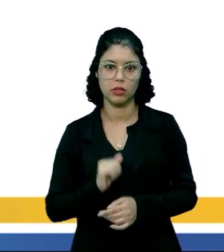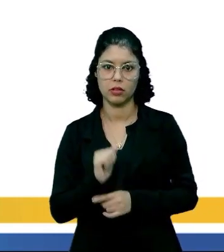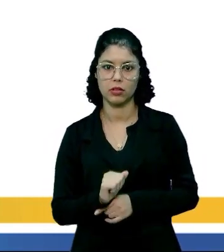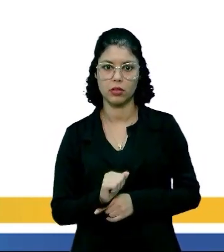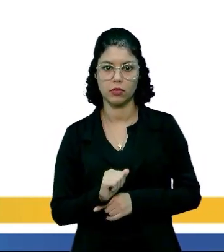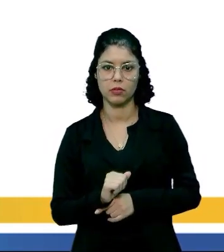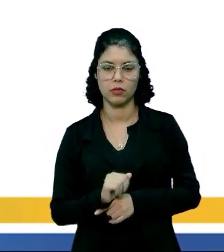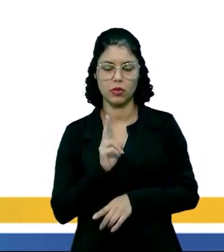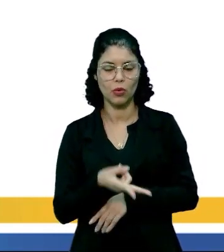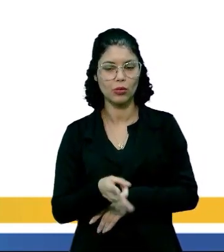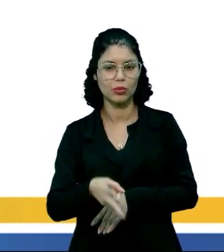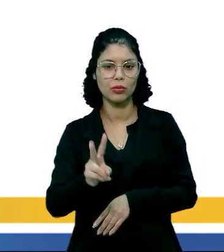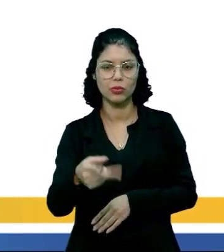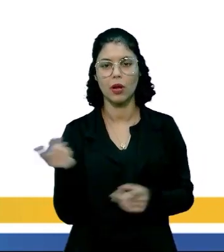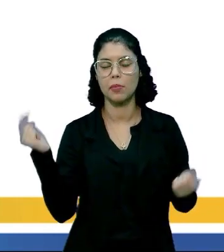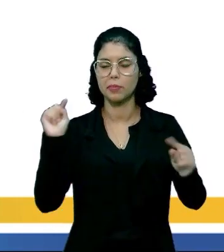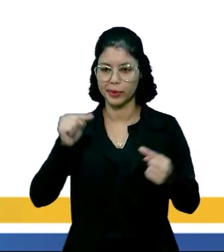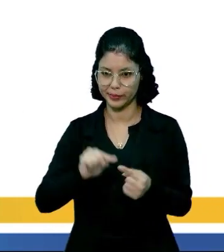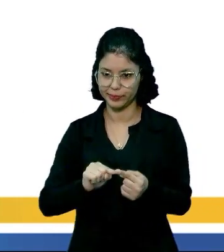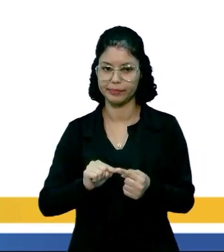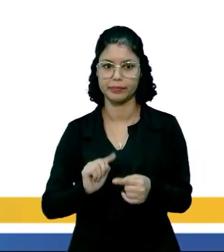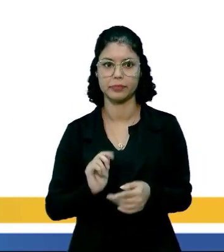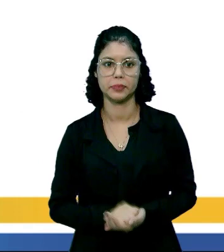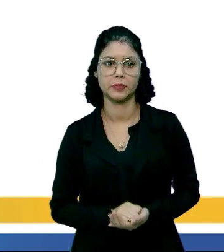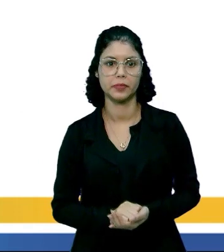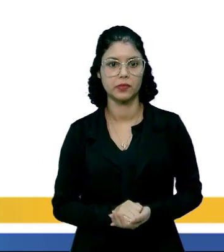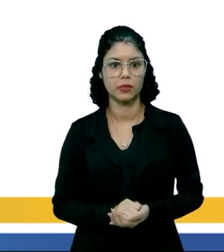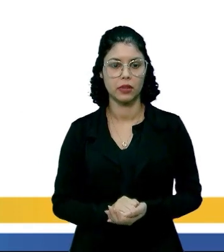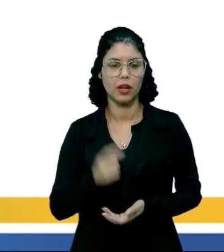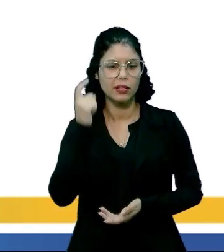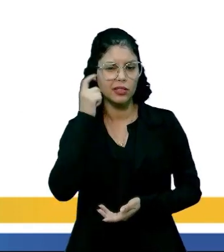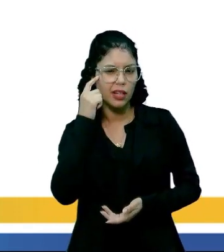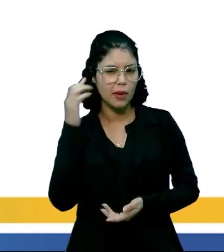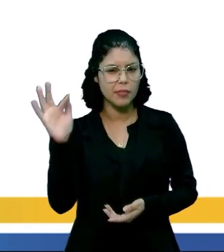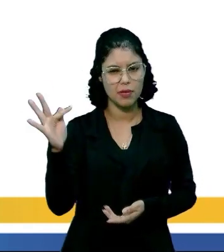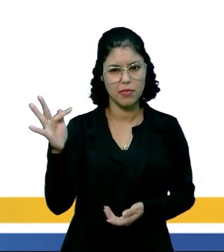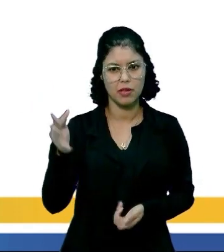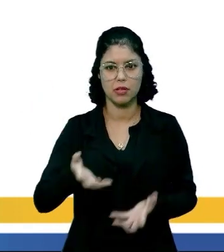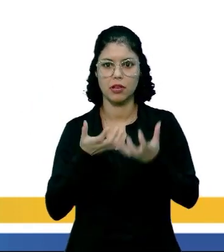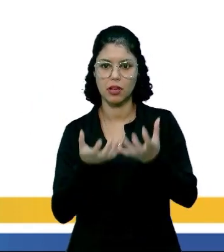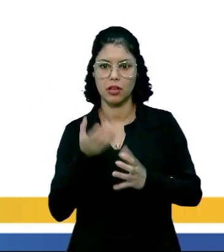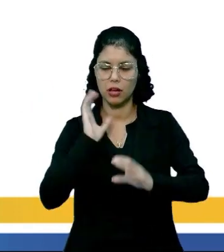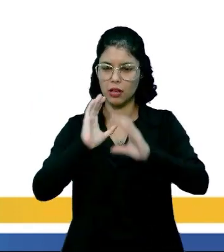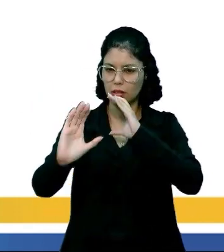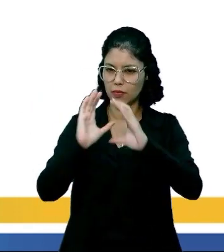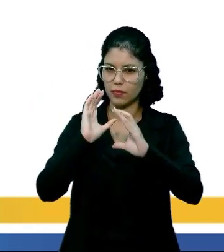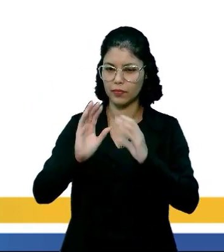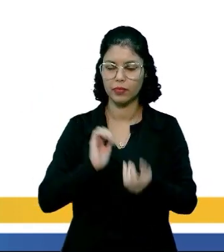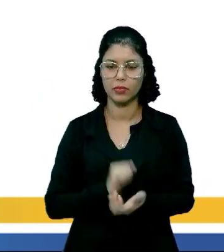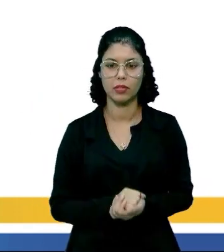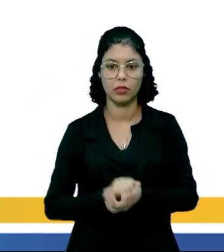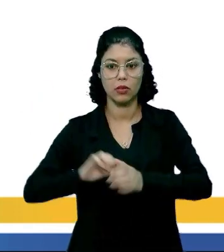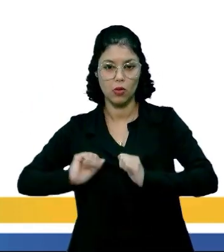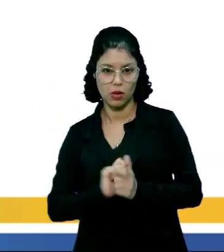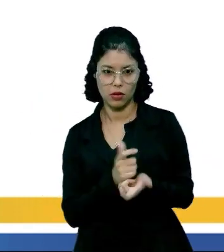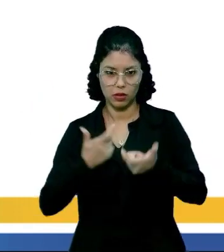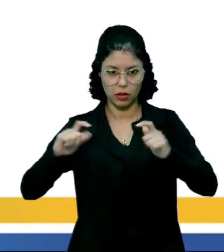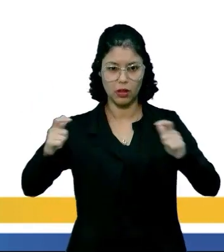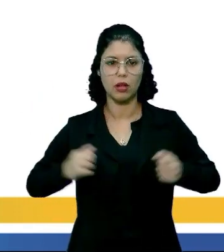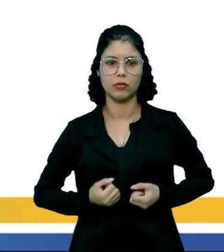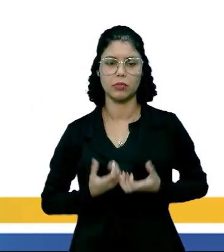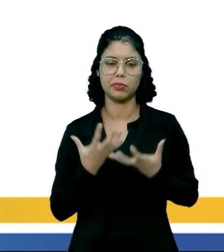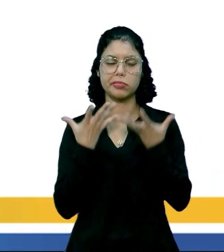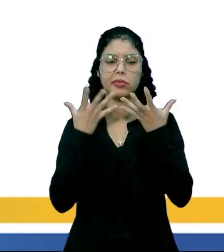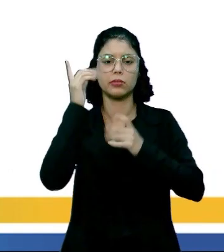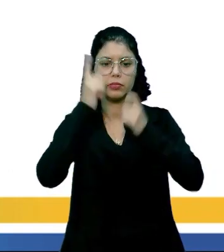ouvir demasiadamente de perto, e arde-me a cabeça de vos querer cantar com o